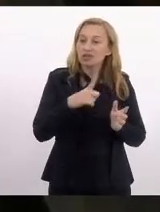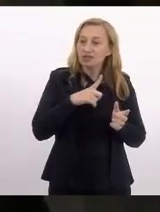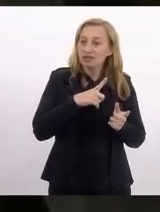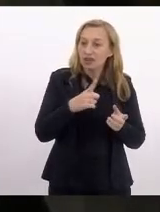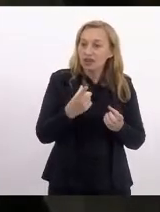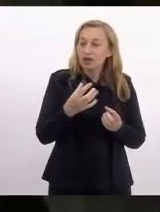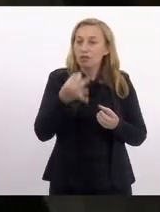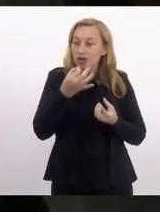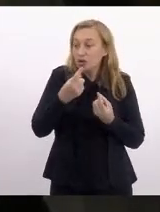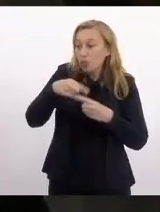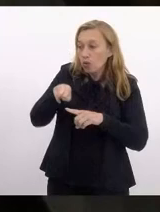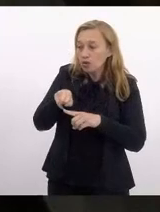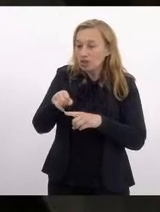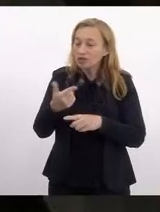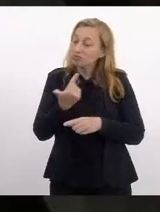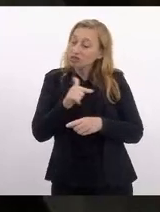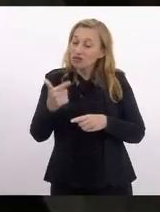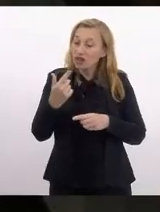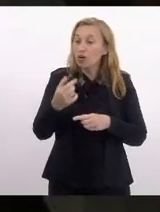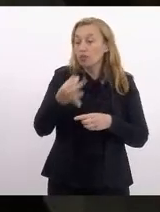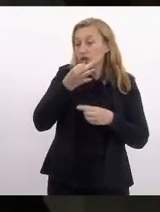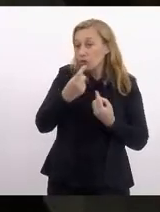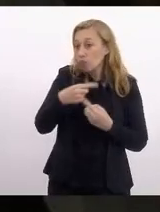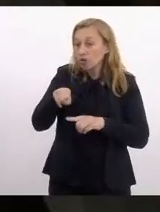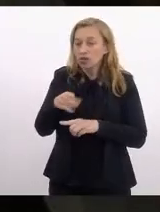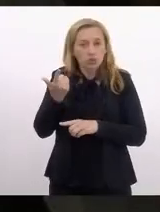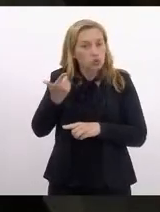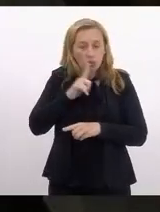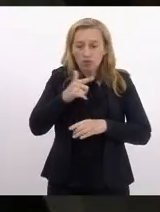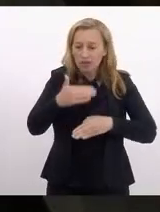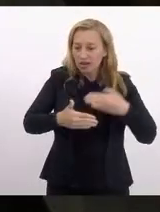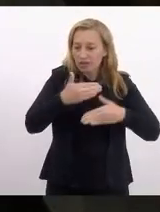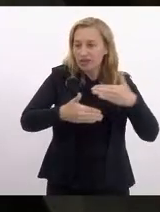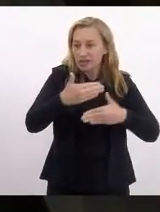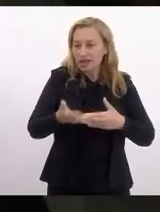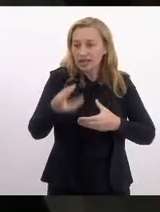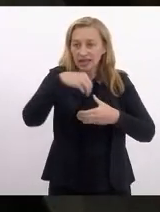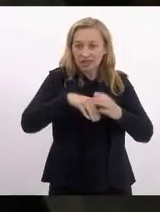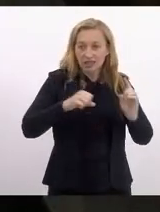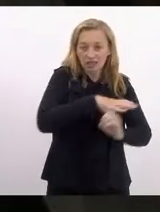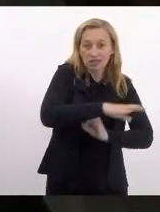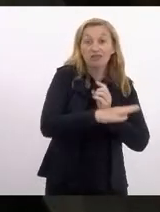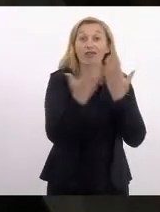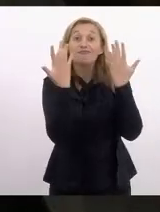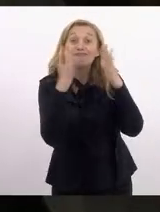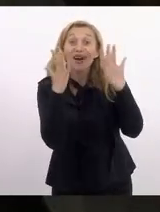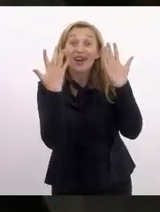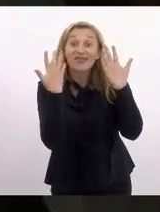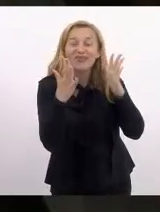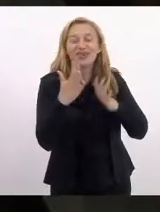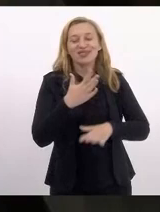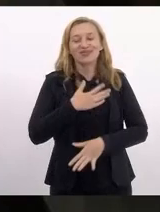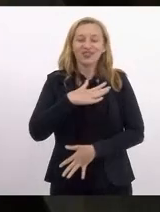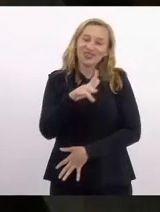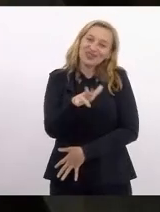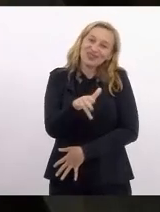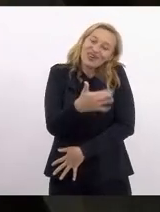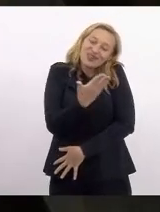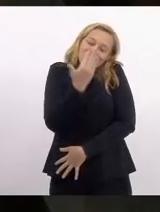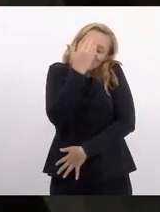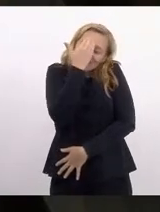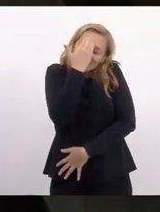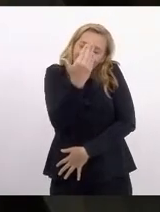contradição sem contradição você não consegue avançar dentro da sociedade então parabéns meu irmão e